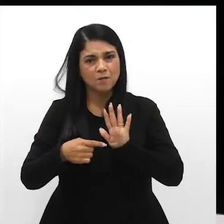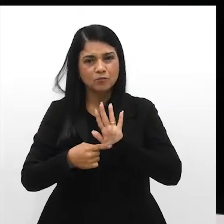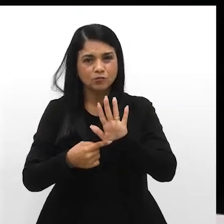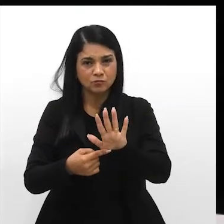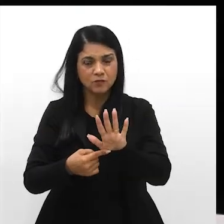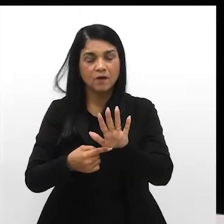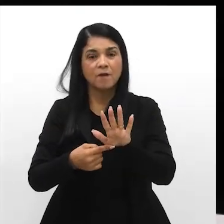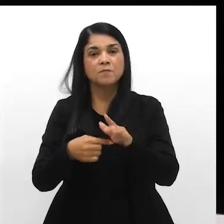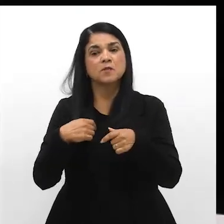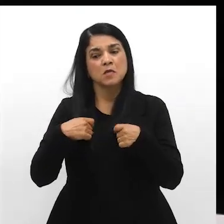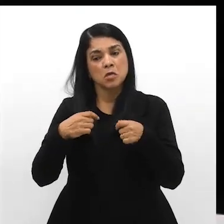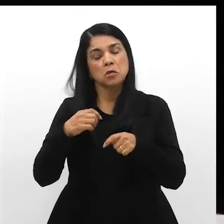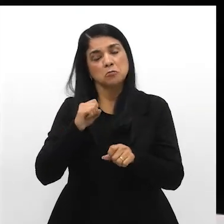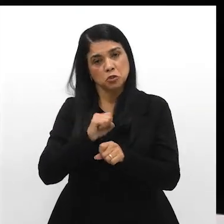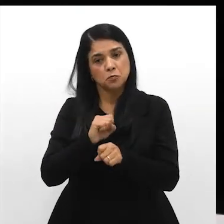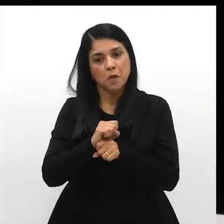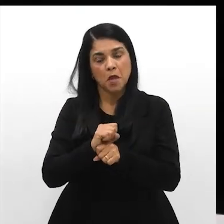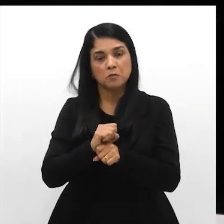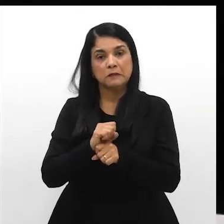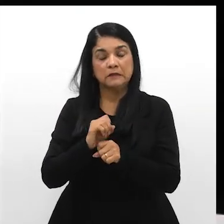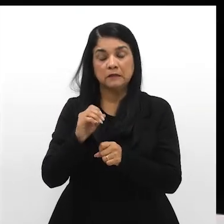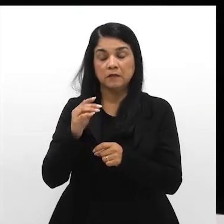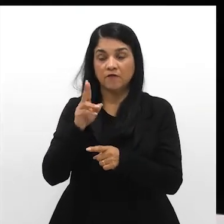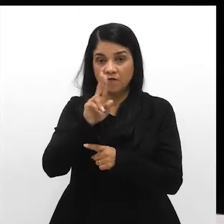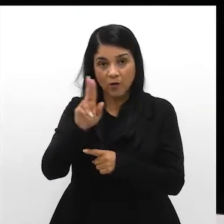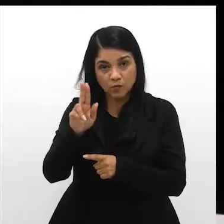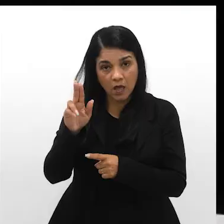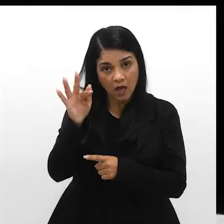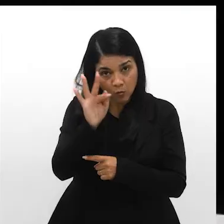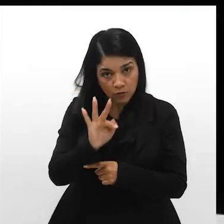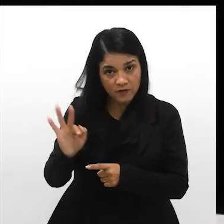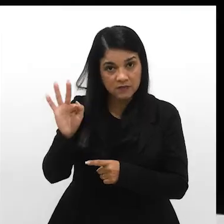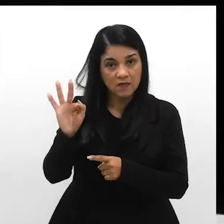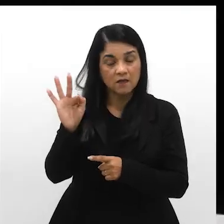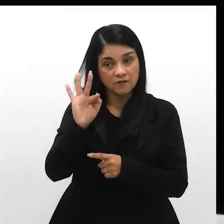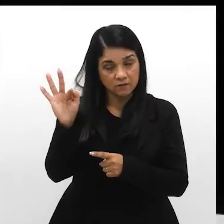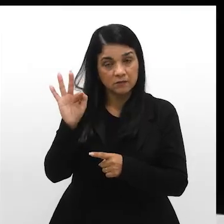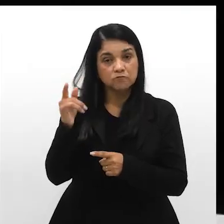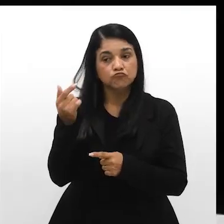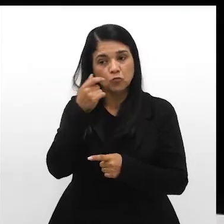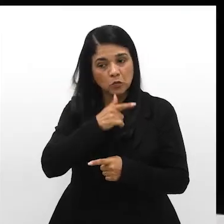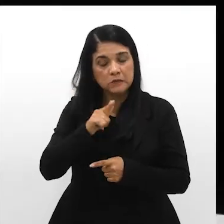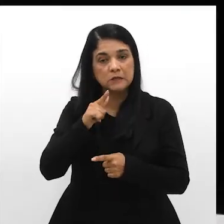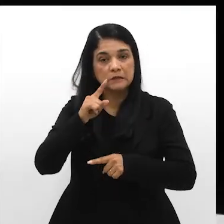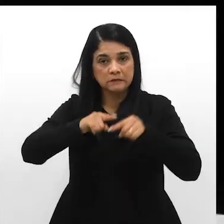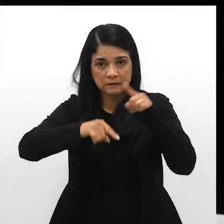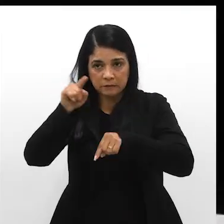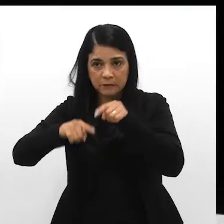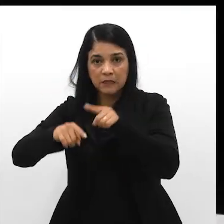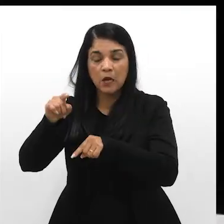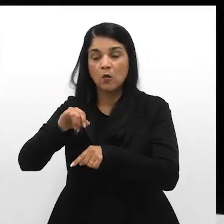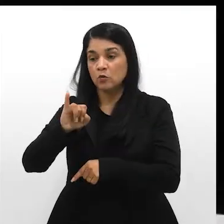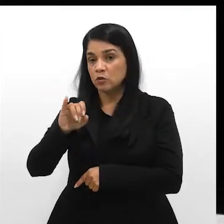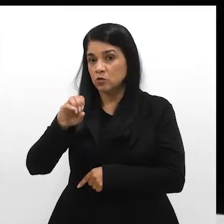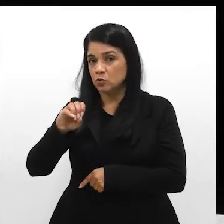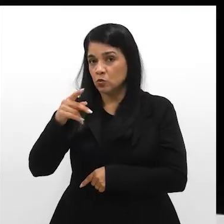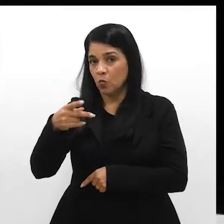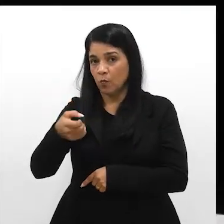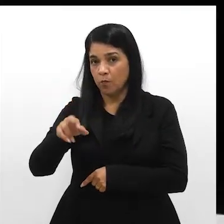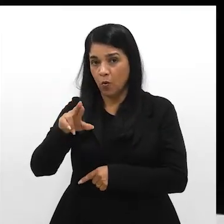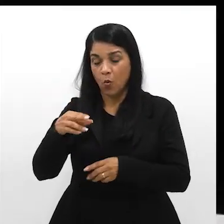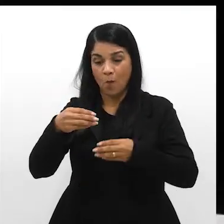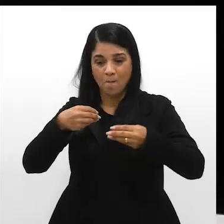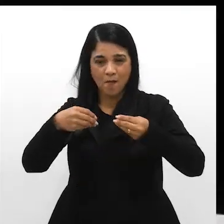Ainda não foi inserido, eu espero que seja inserido, porque o isopor, ele é um